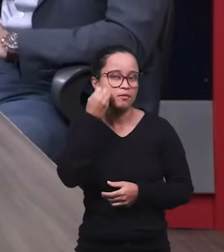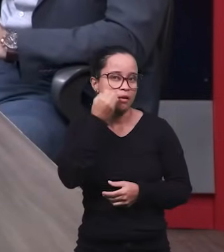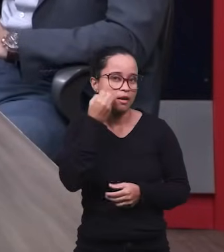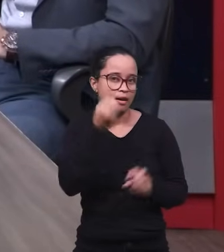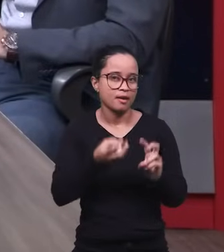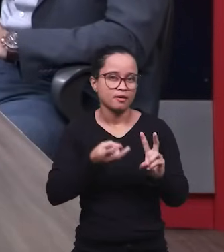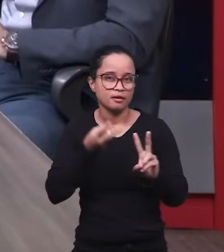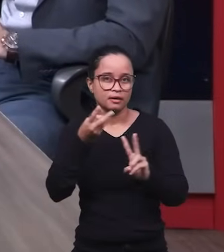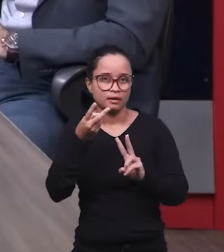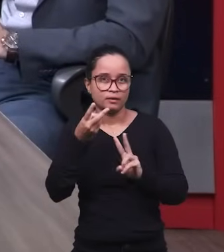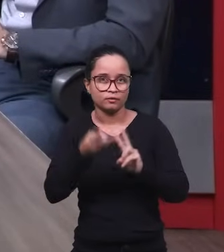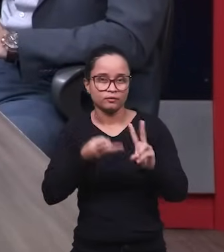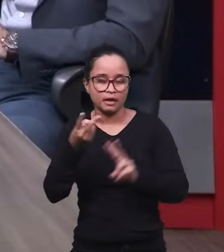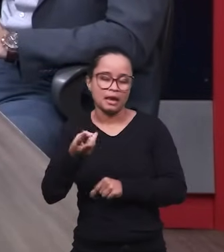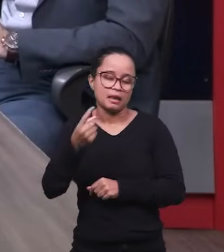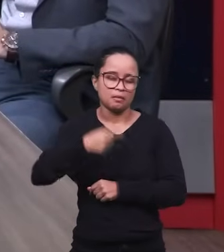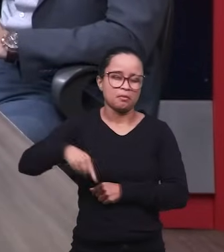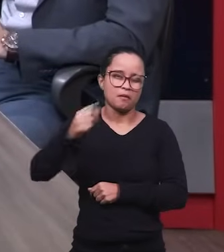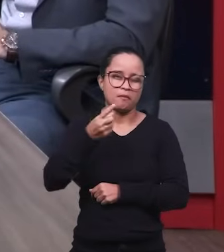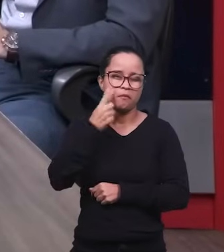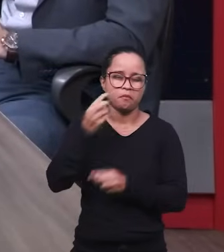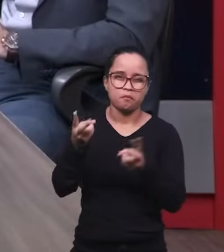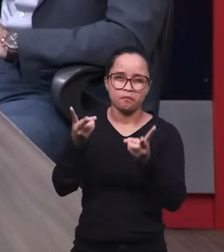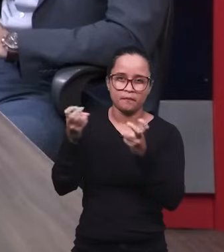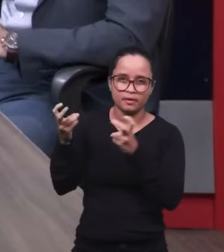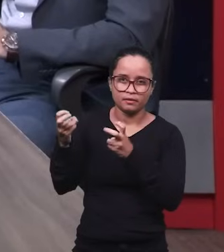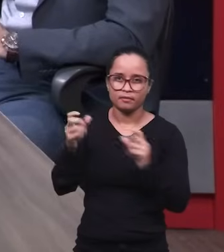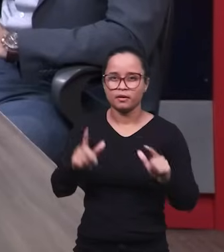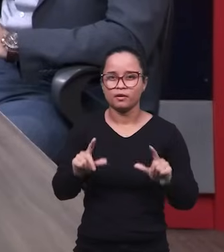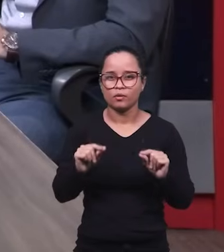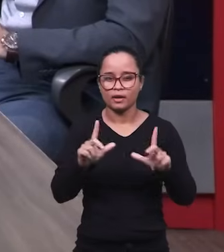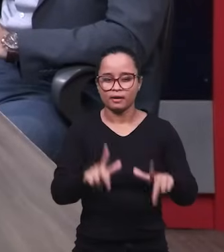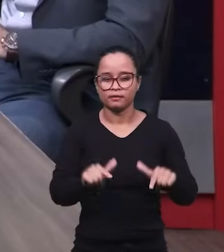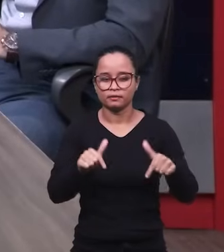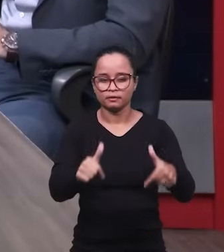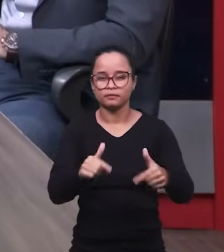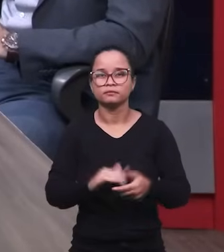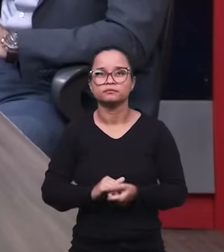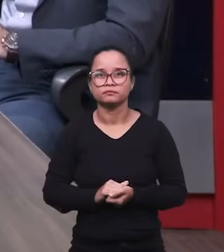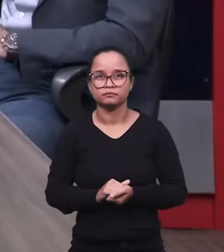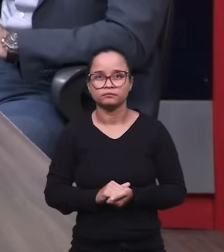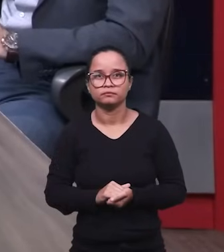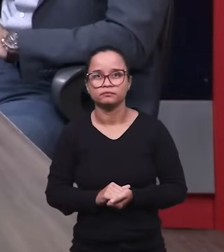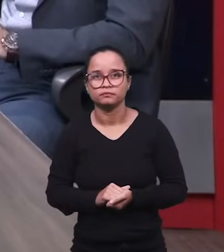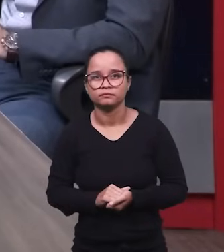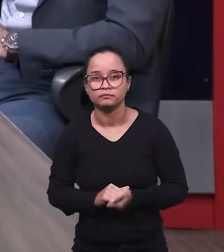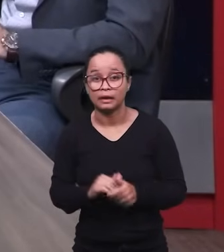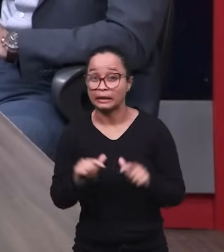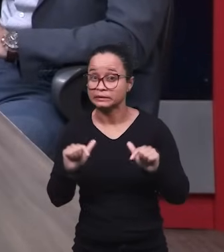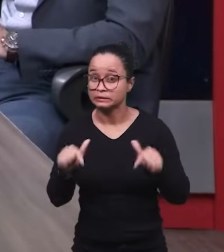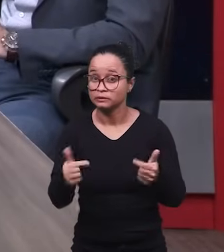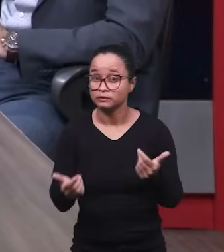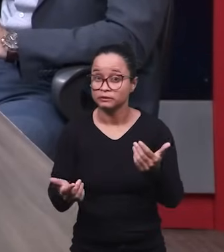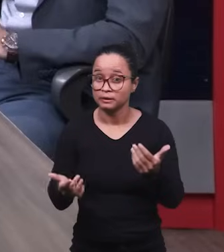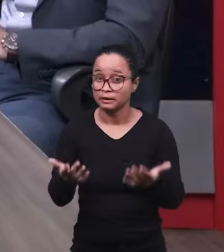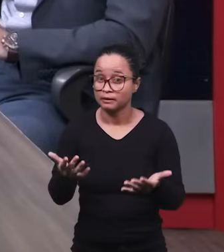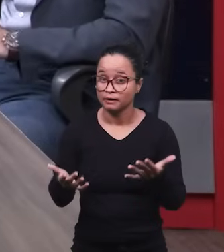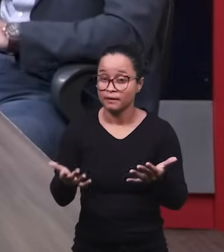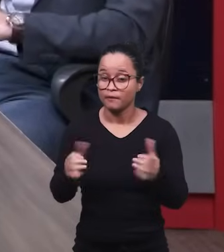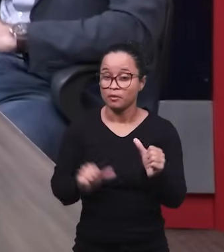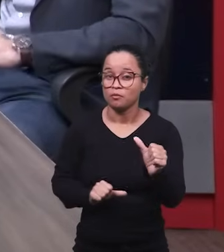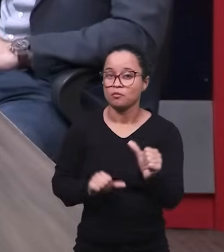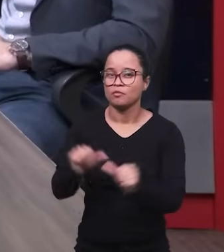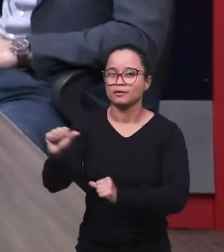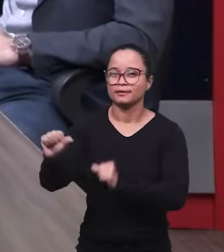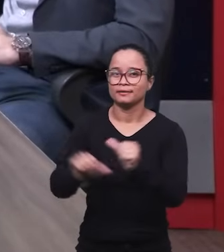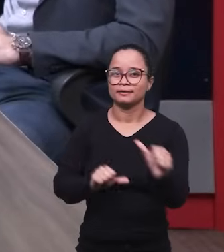trem, a gente pode ver que a ação da gravidade, ela vai